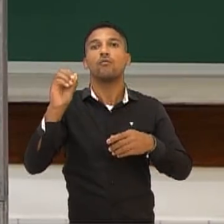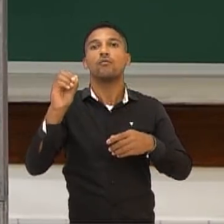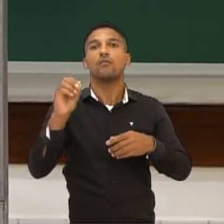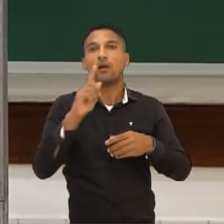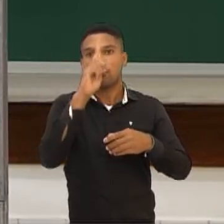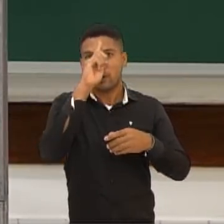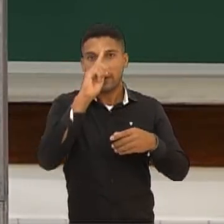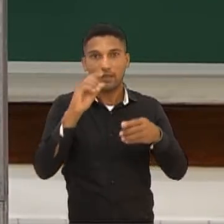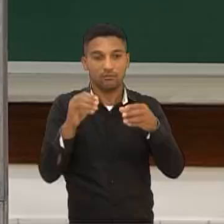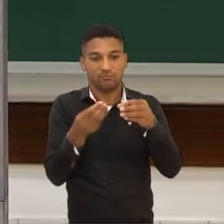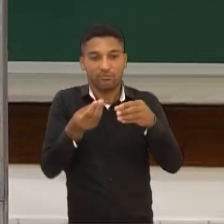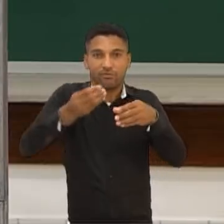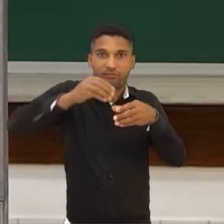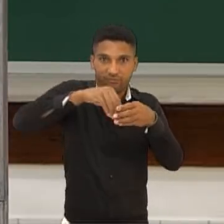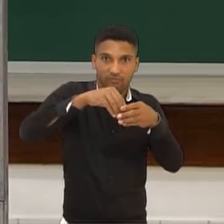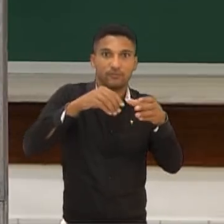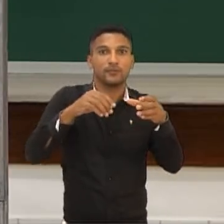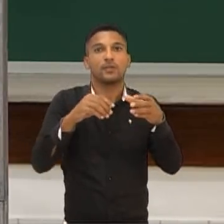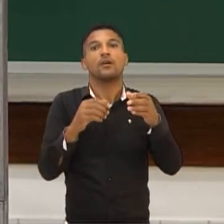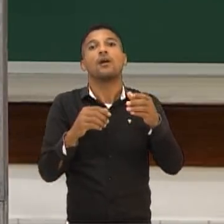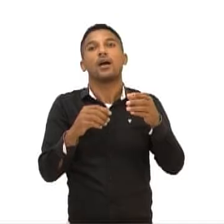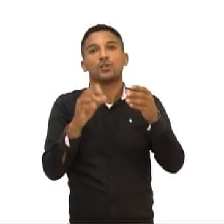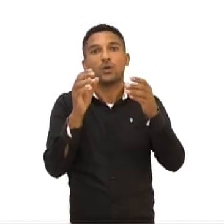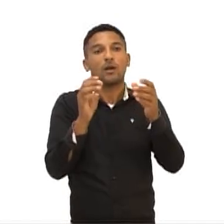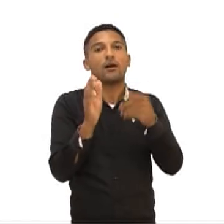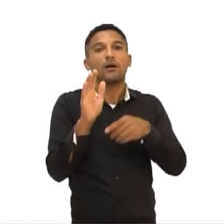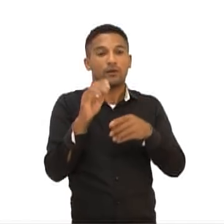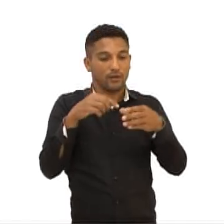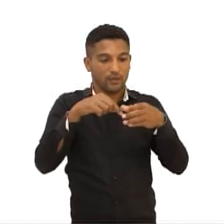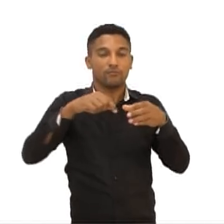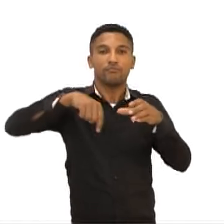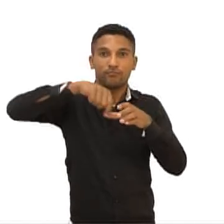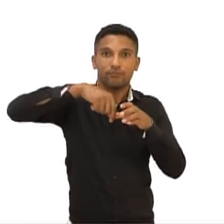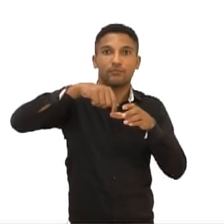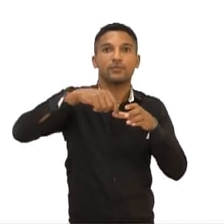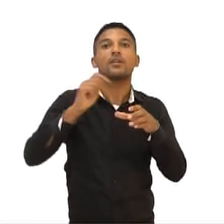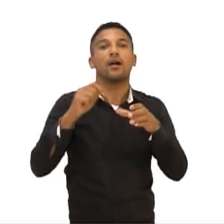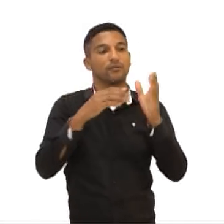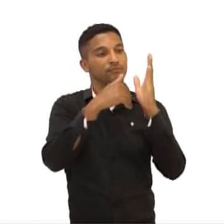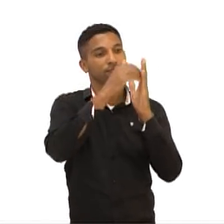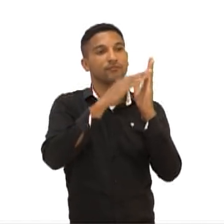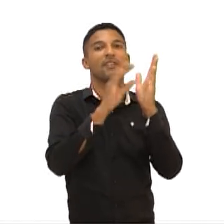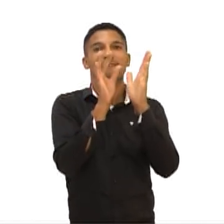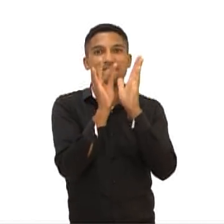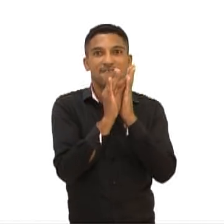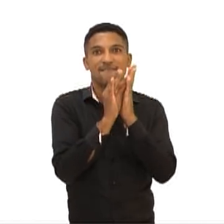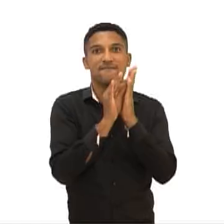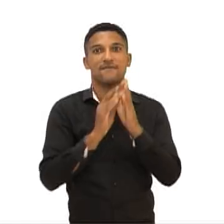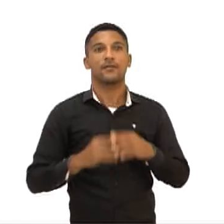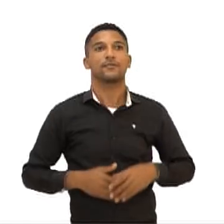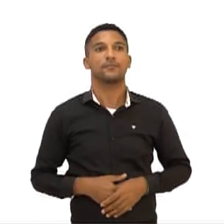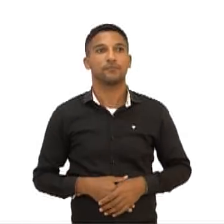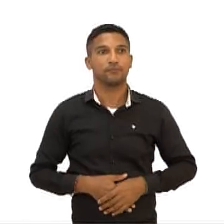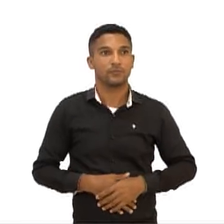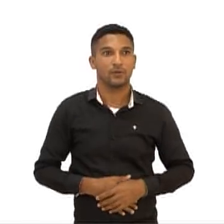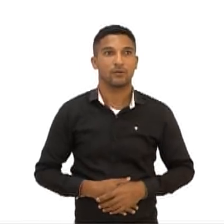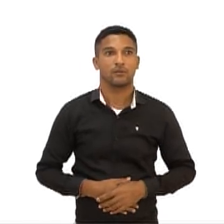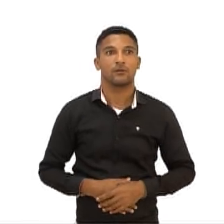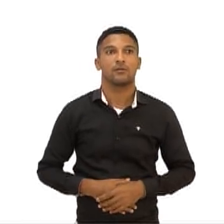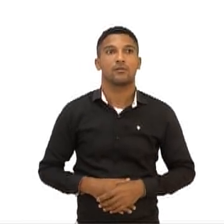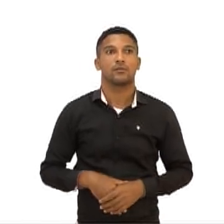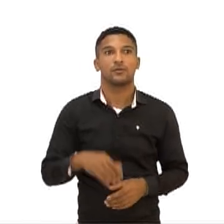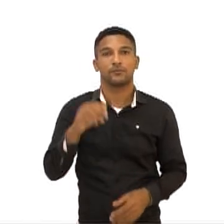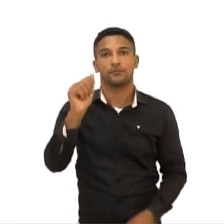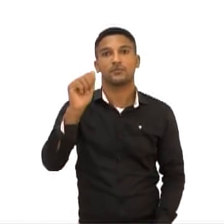bom? Então, vamos continuar. E o que são aglutinantes? São substâncias que servem para fixar a